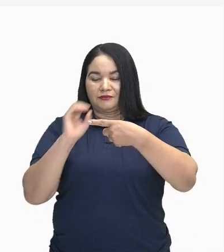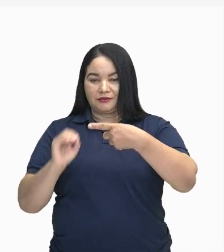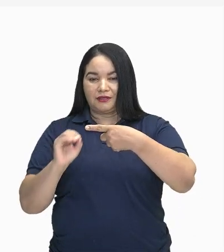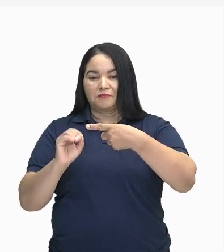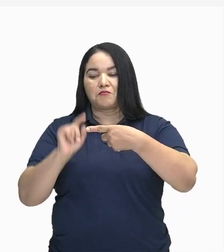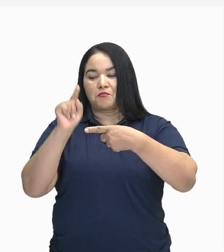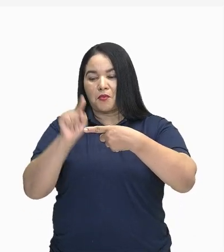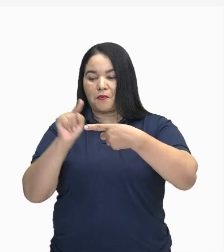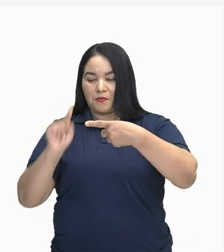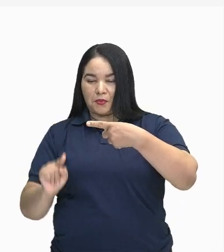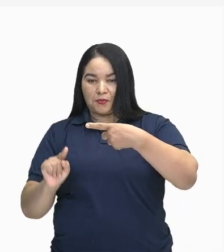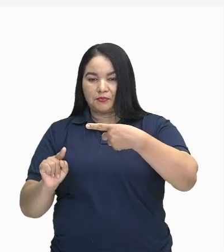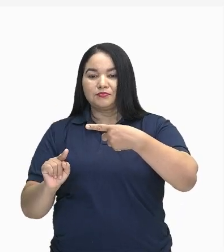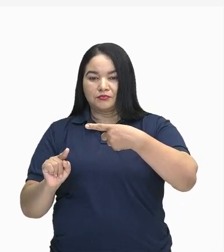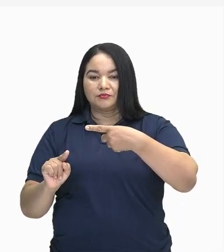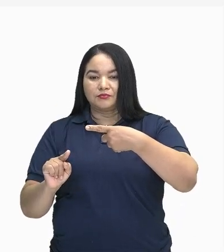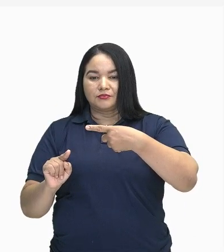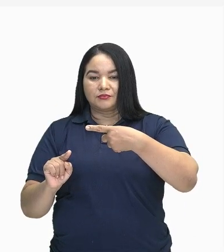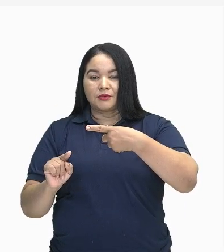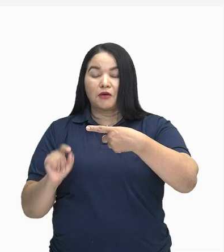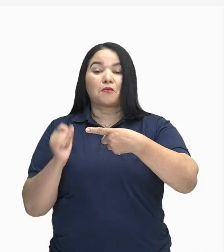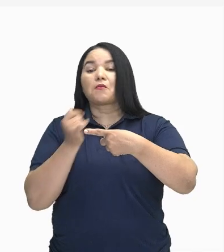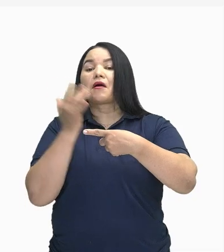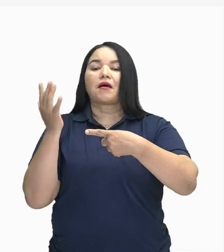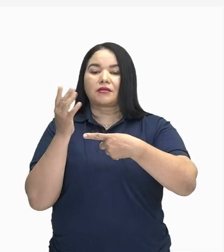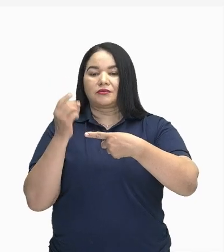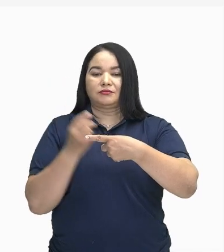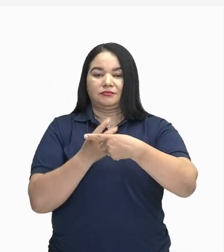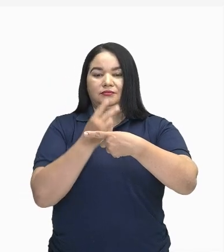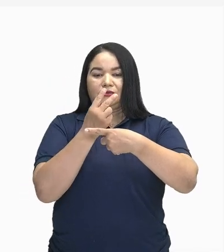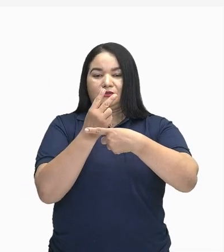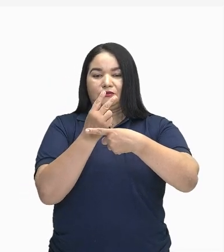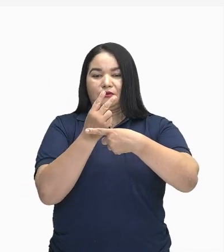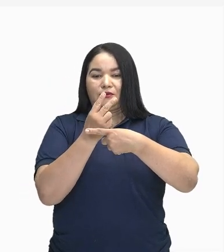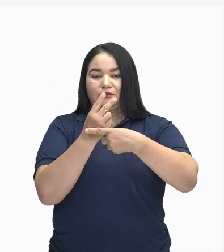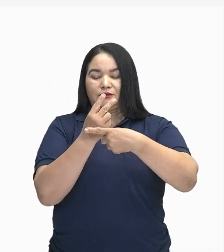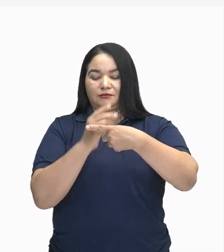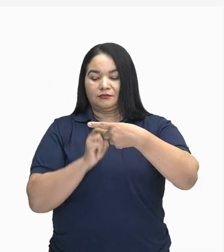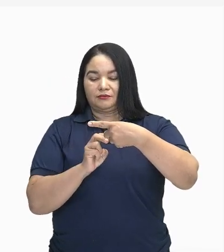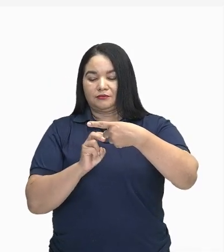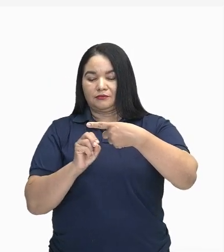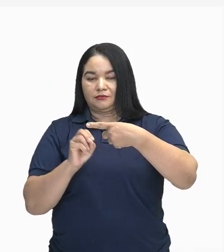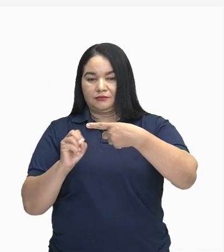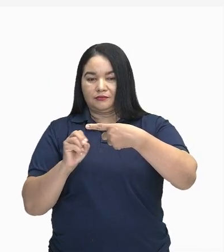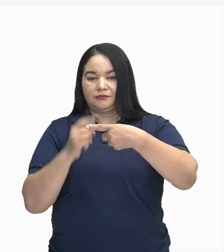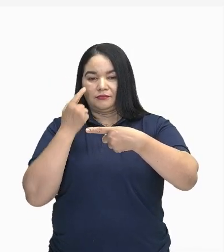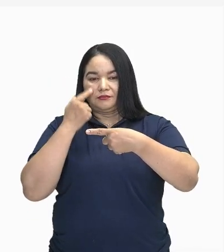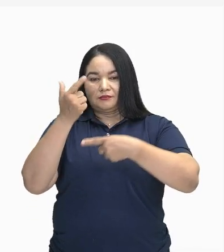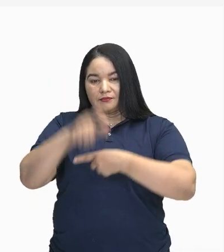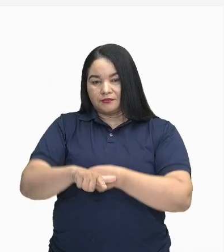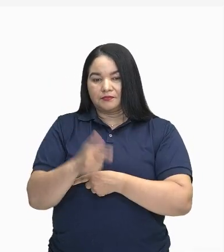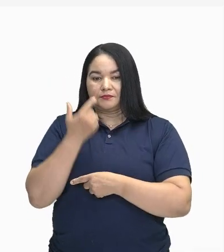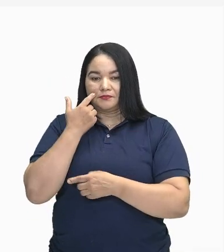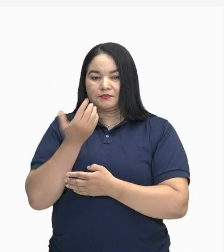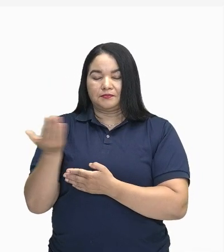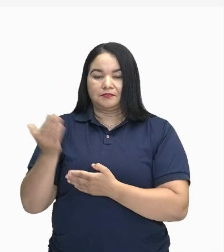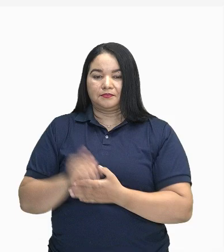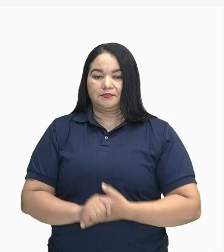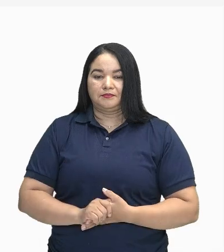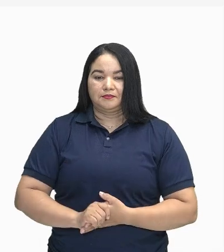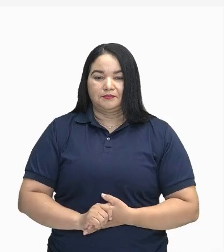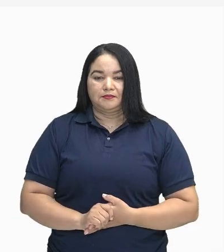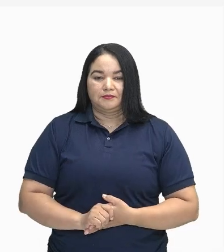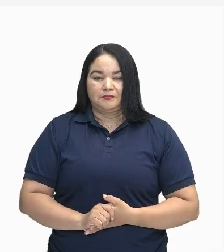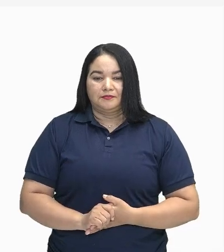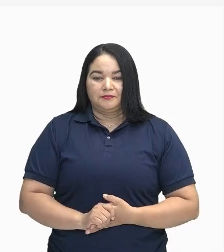cima com o 0 de baixo, o que sobrou? Sobrou que a razão dessa escala aí, né? Essa razão, ela é